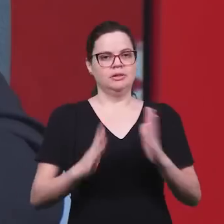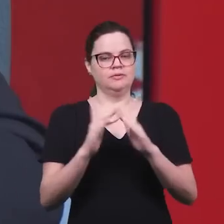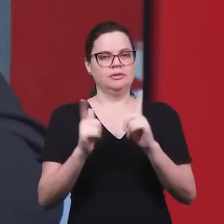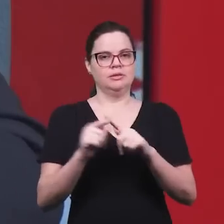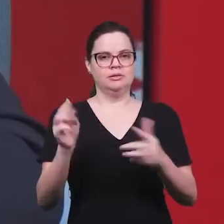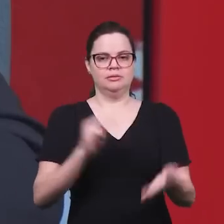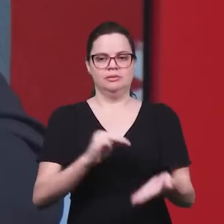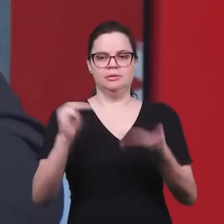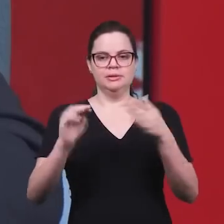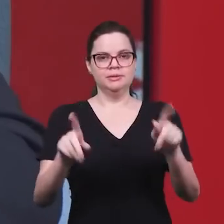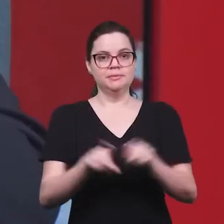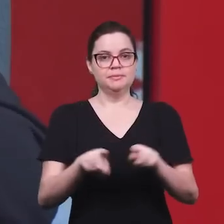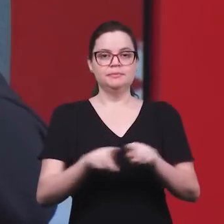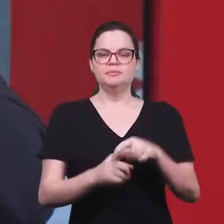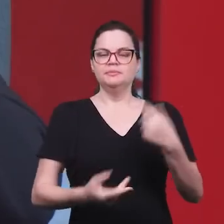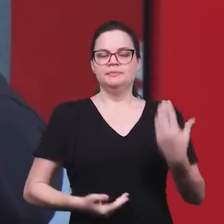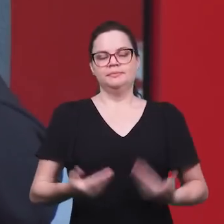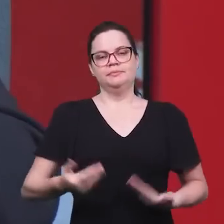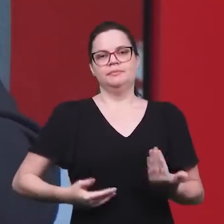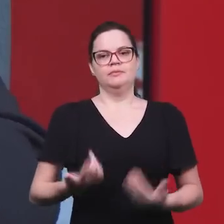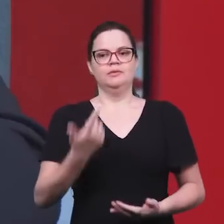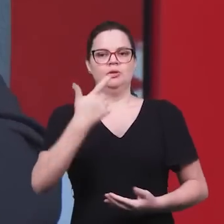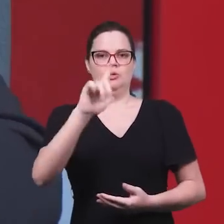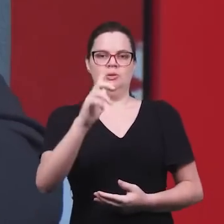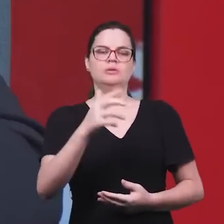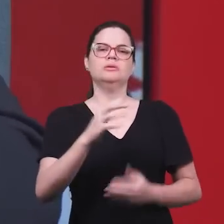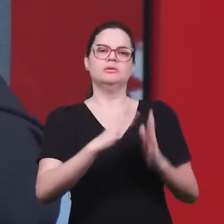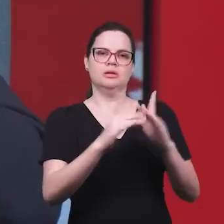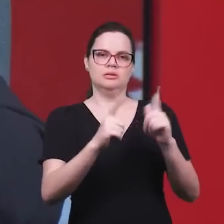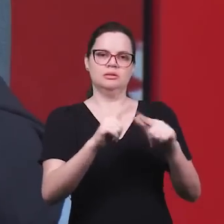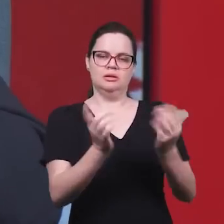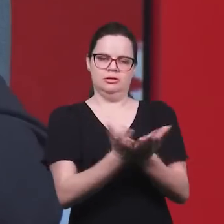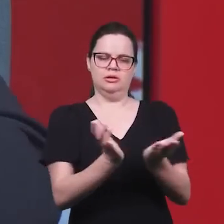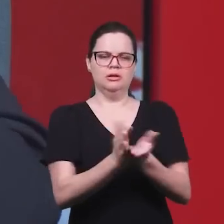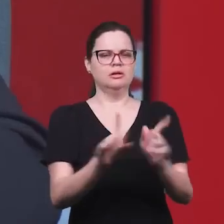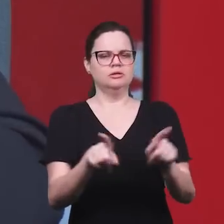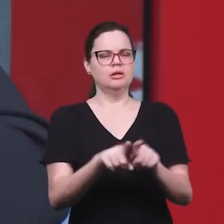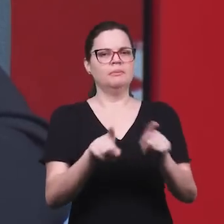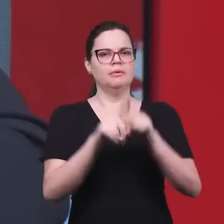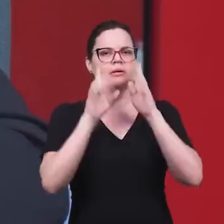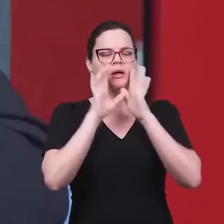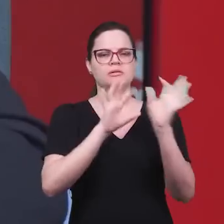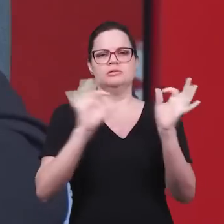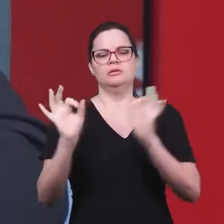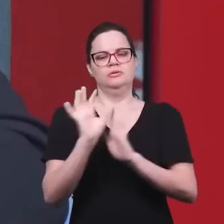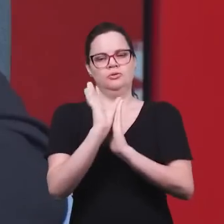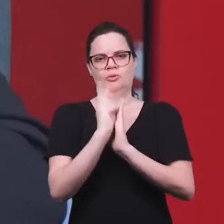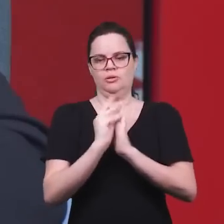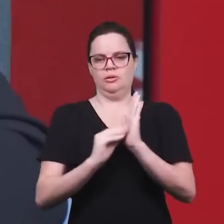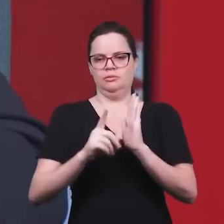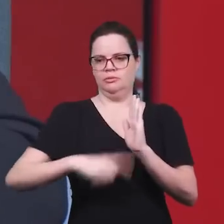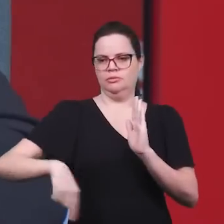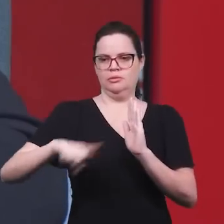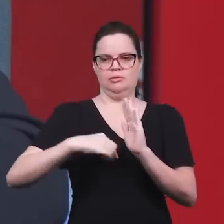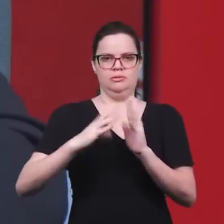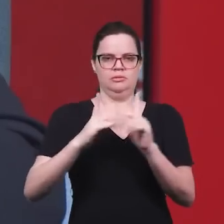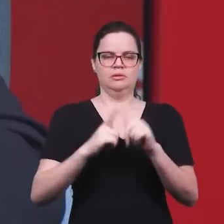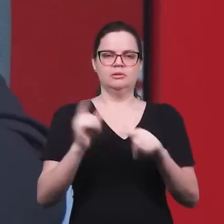Cristã Maranata, irmãos nossos de outras igrejas que compartilham conosco, participam dos